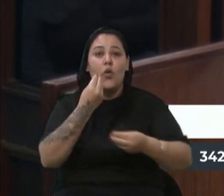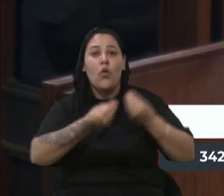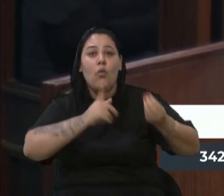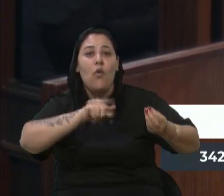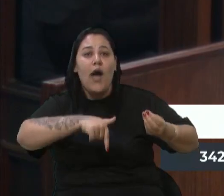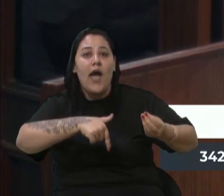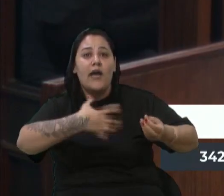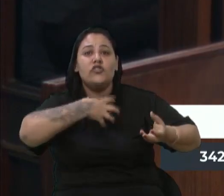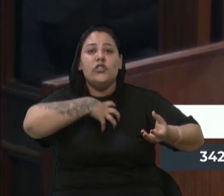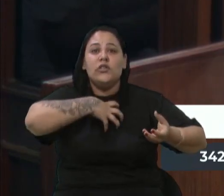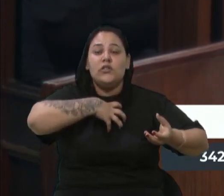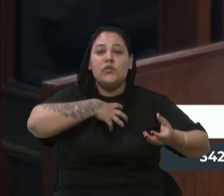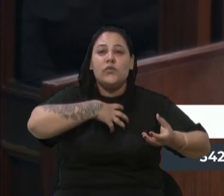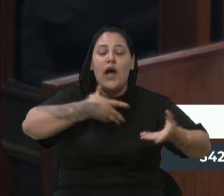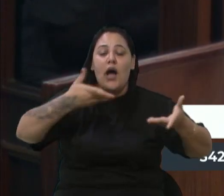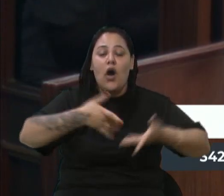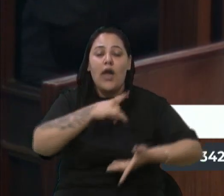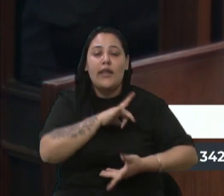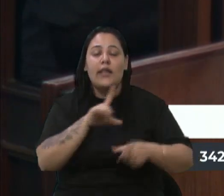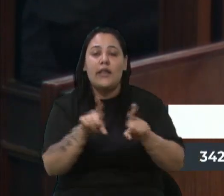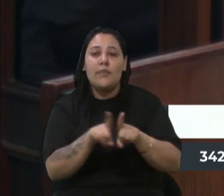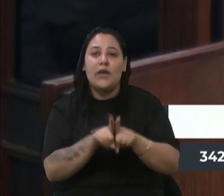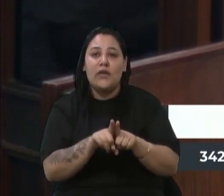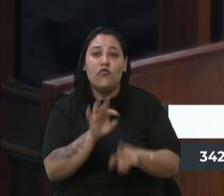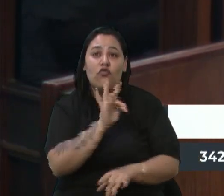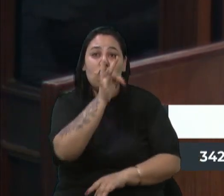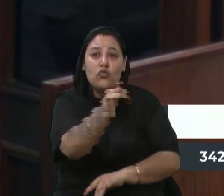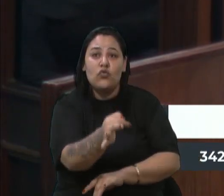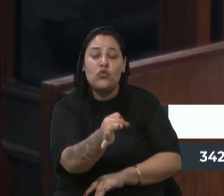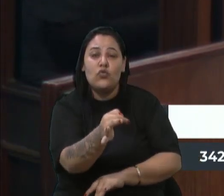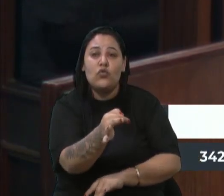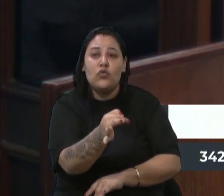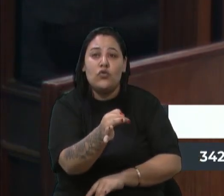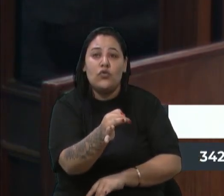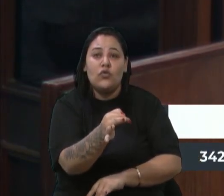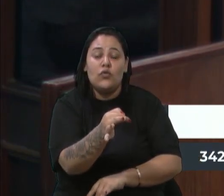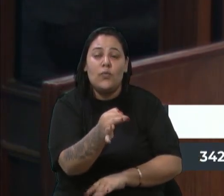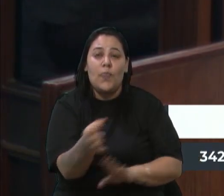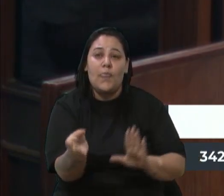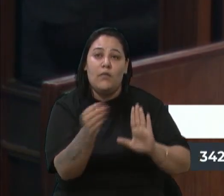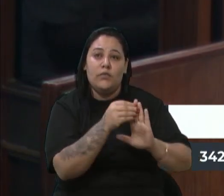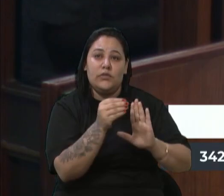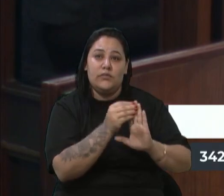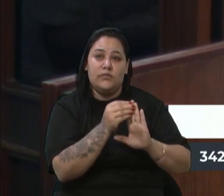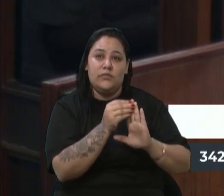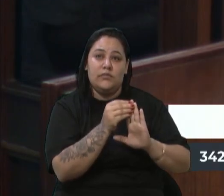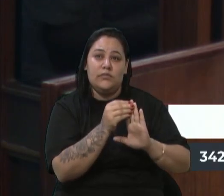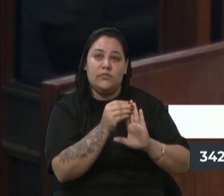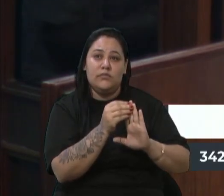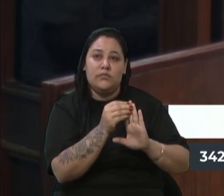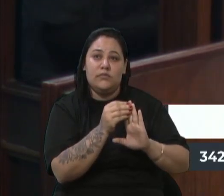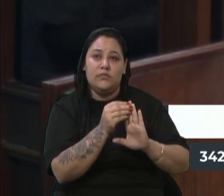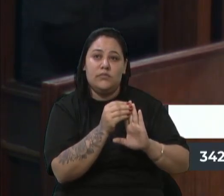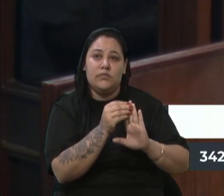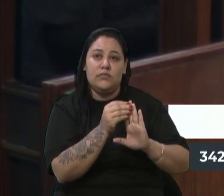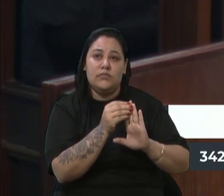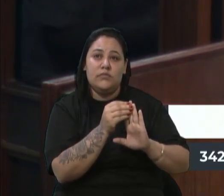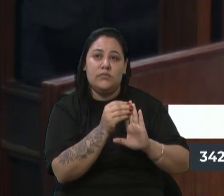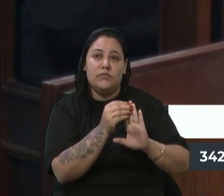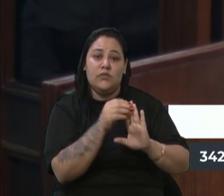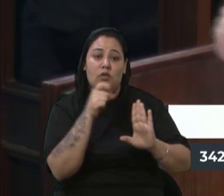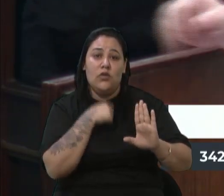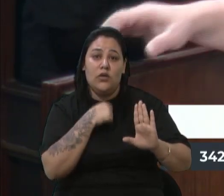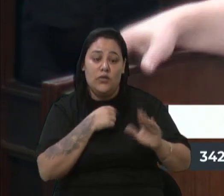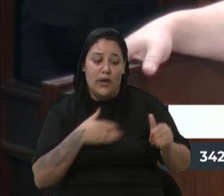forma? Agora tem a questão de futuramente ser colocado essa situação de que tu percorrer, tu vai pagar, isso eu